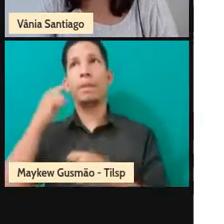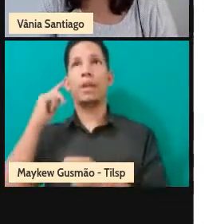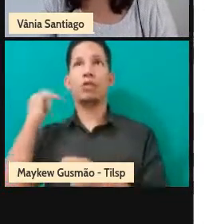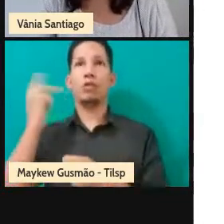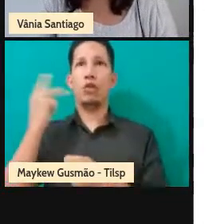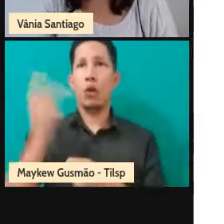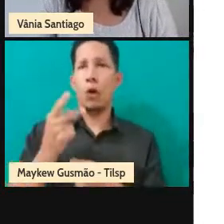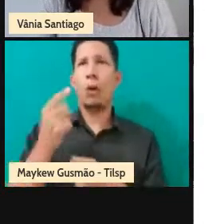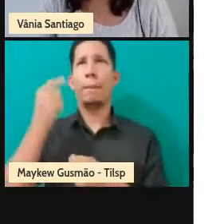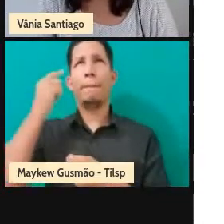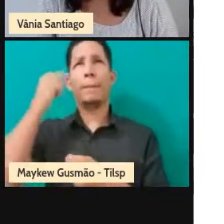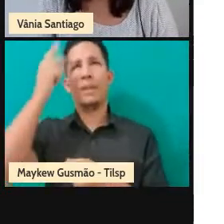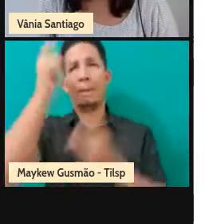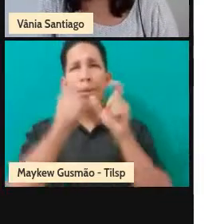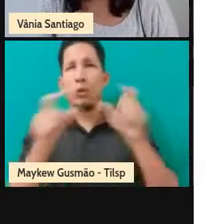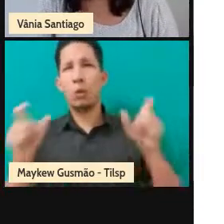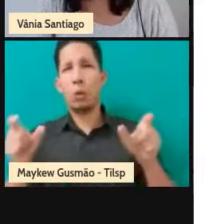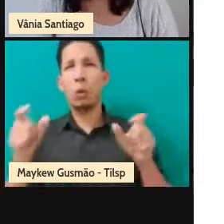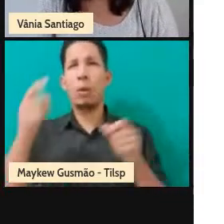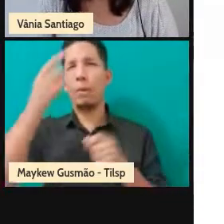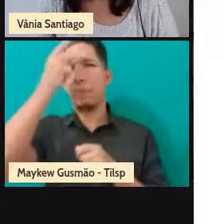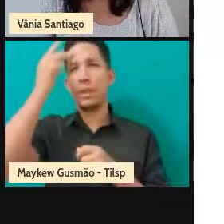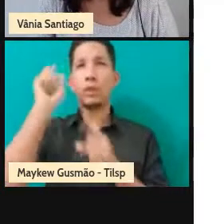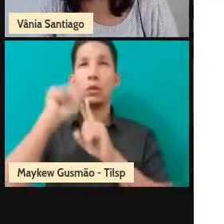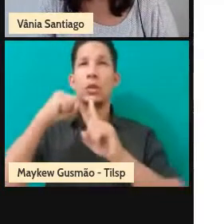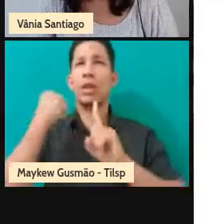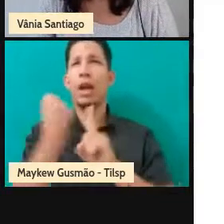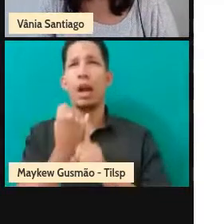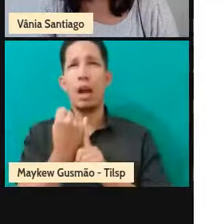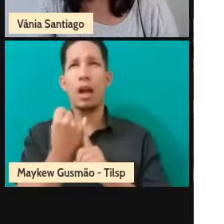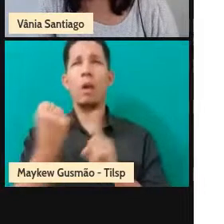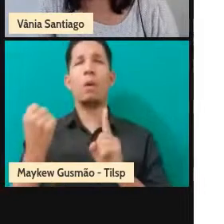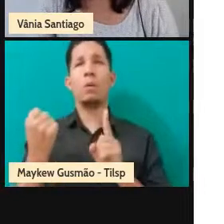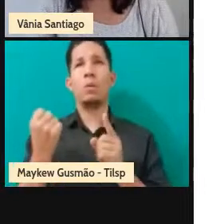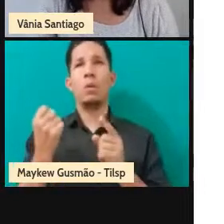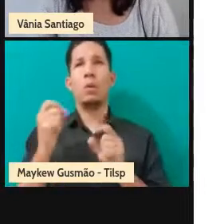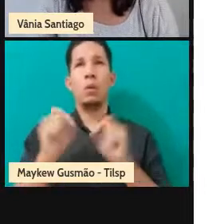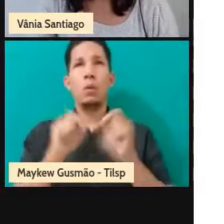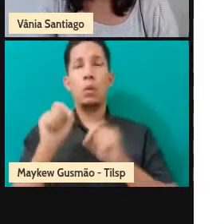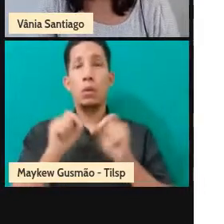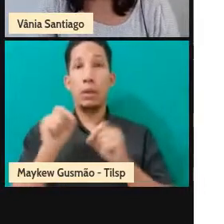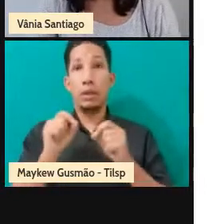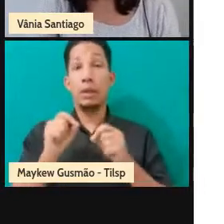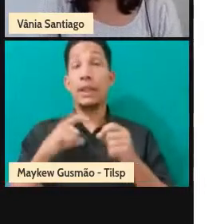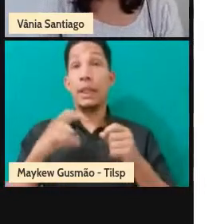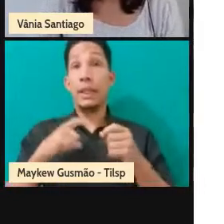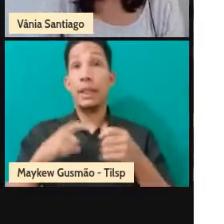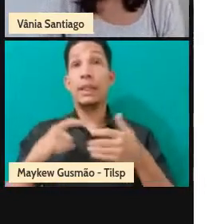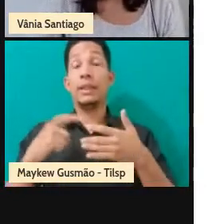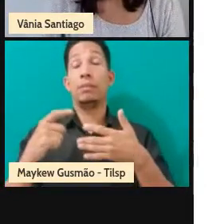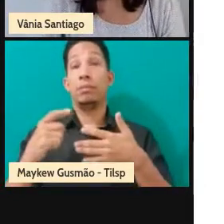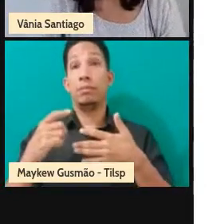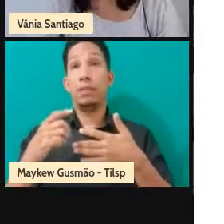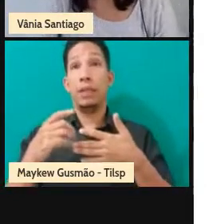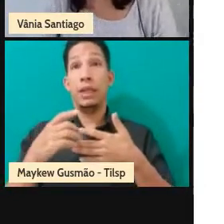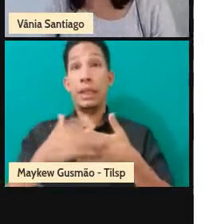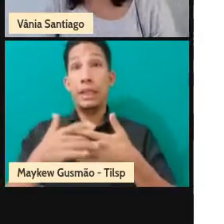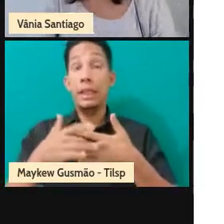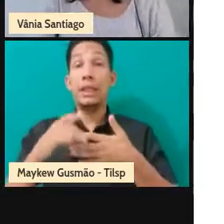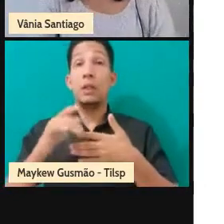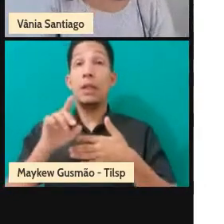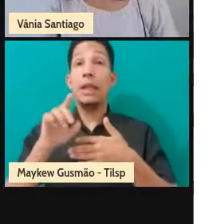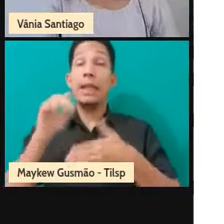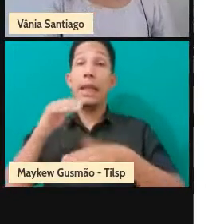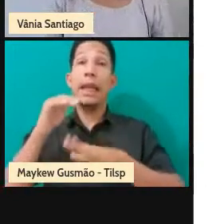sujeitos, o social, simbolizada na ideia de signo ideológico. Então, a gente vai olhar para a linguagem,